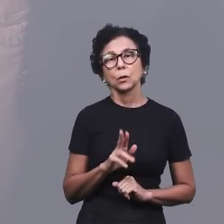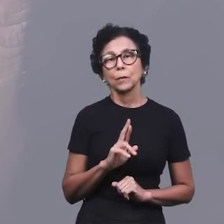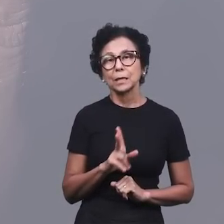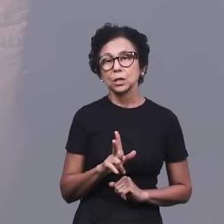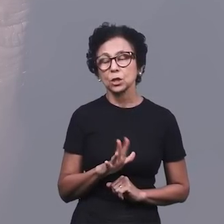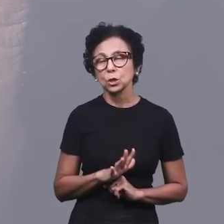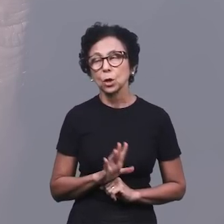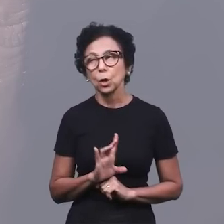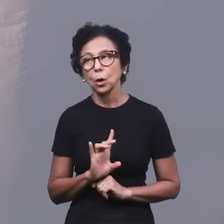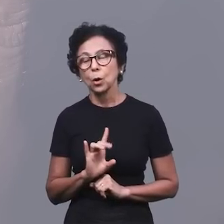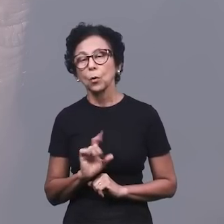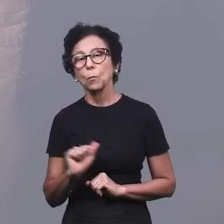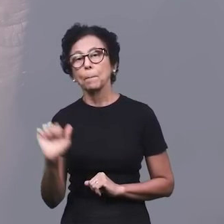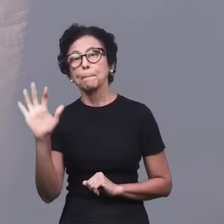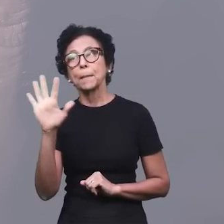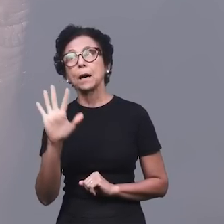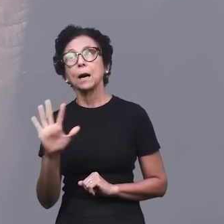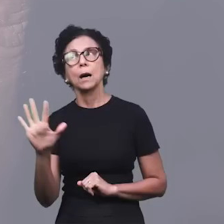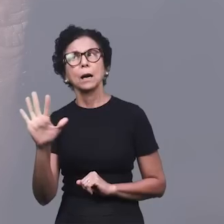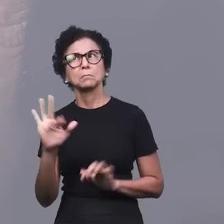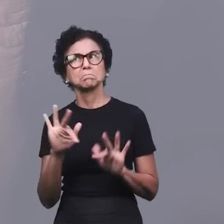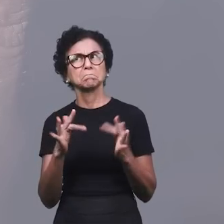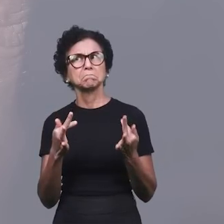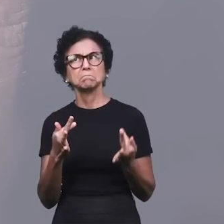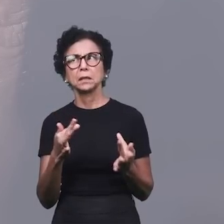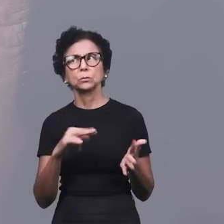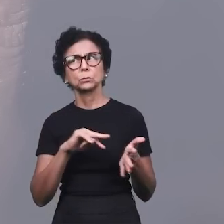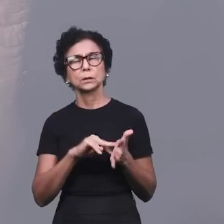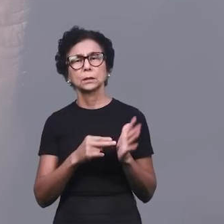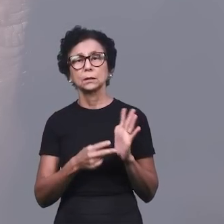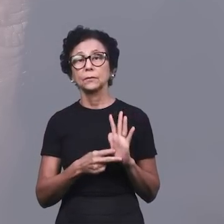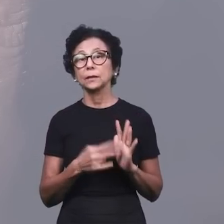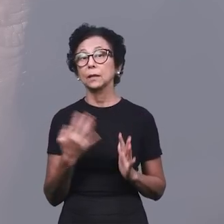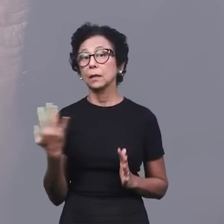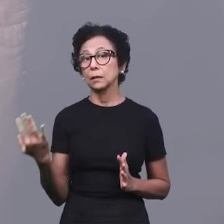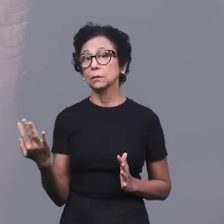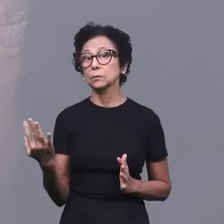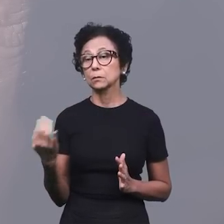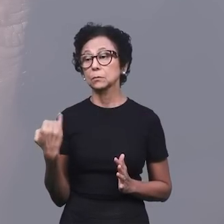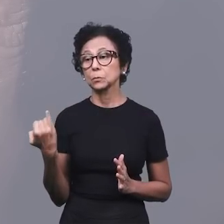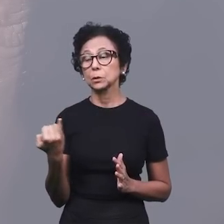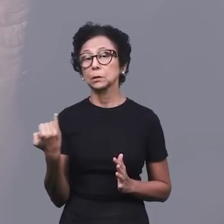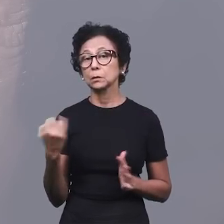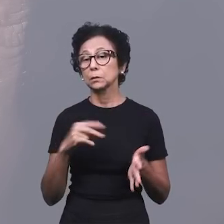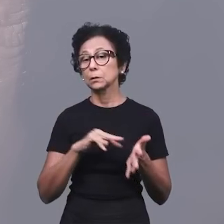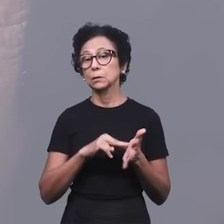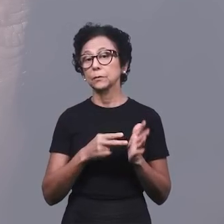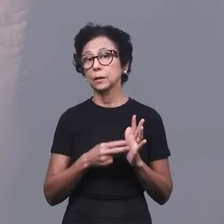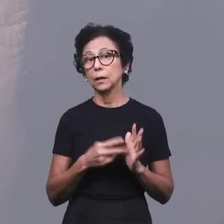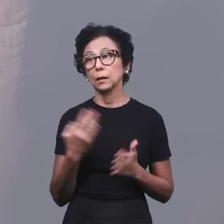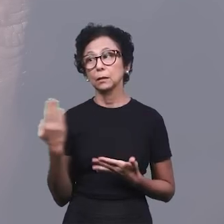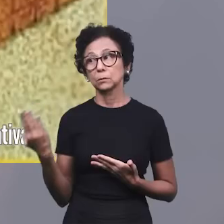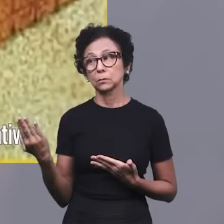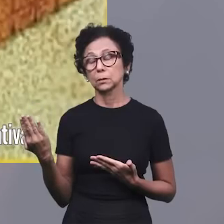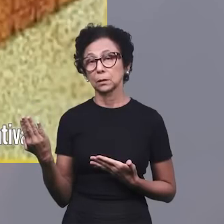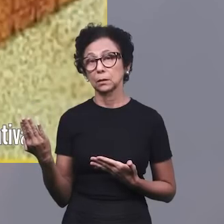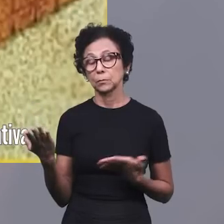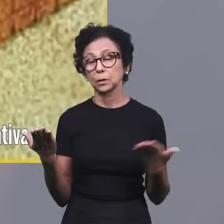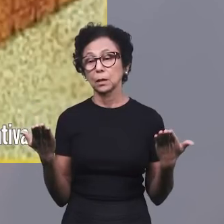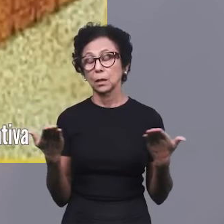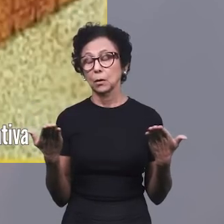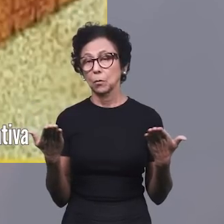figura física, mas ao significado dela, que é o que nos importa, é o que nos interessa. Porque essa figura